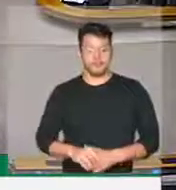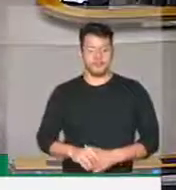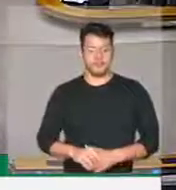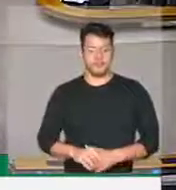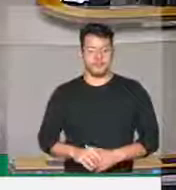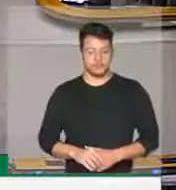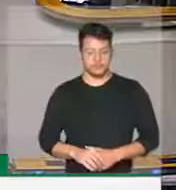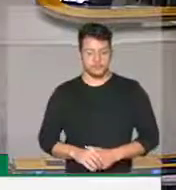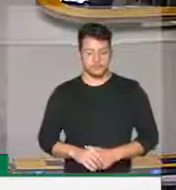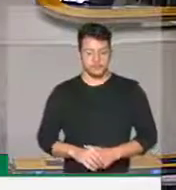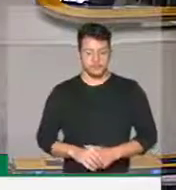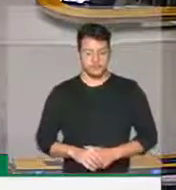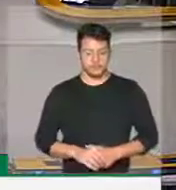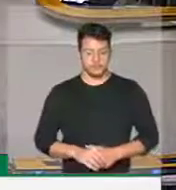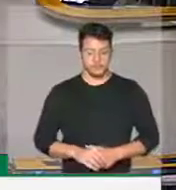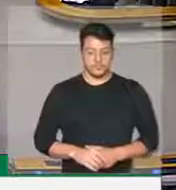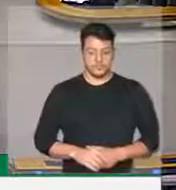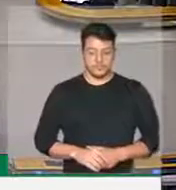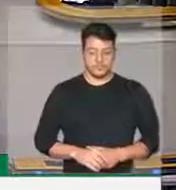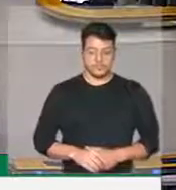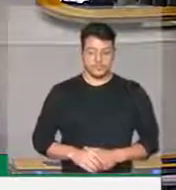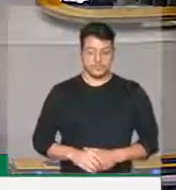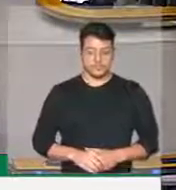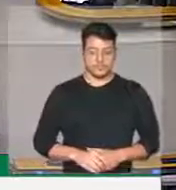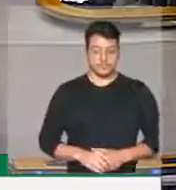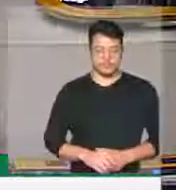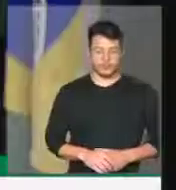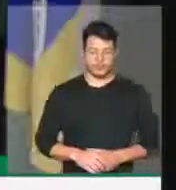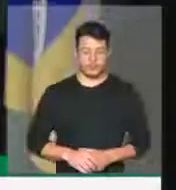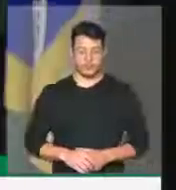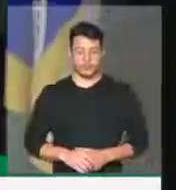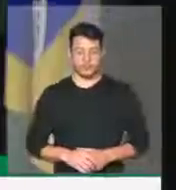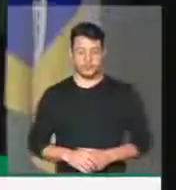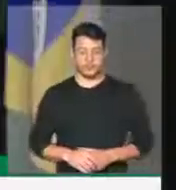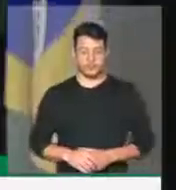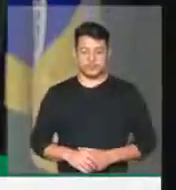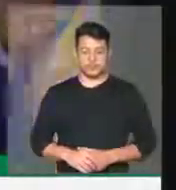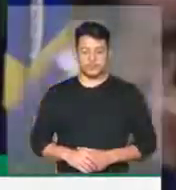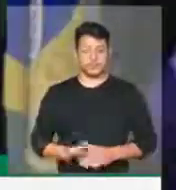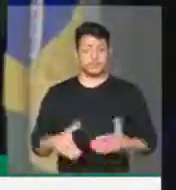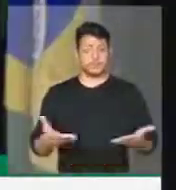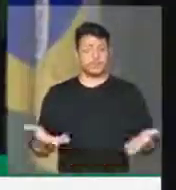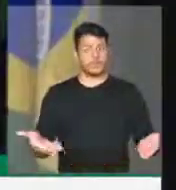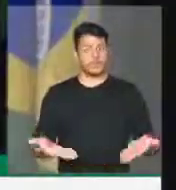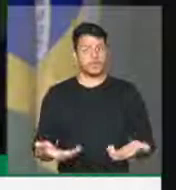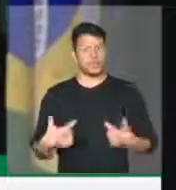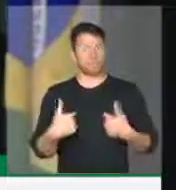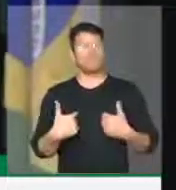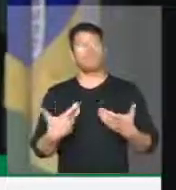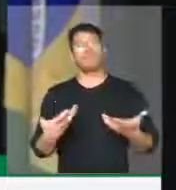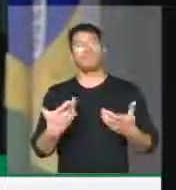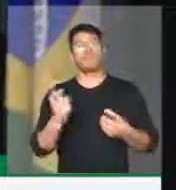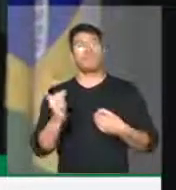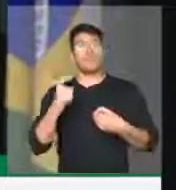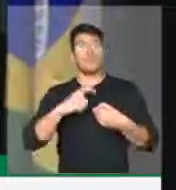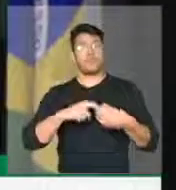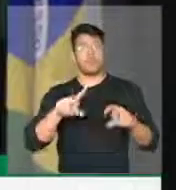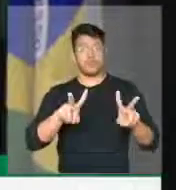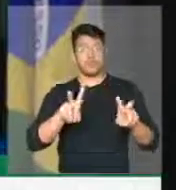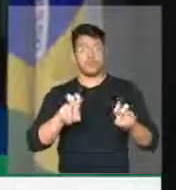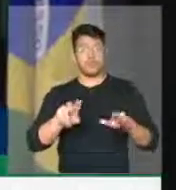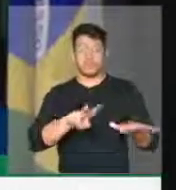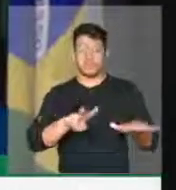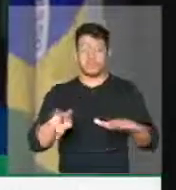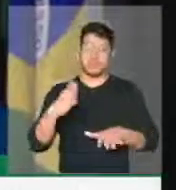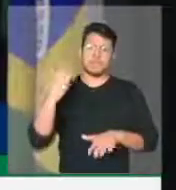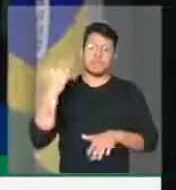eu queria hoje retomar um tema da semana passada, quando eu